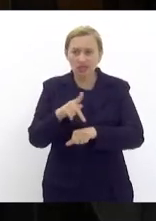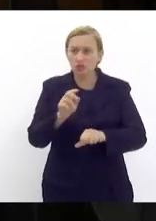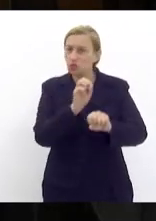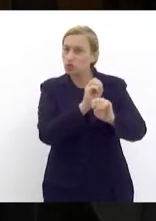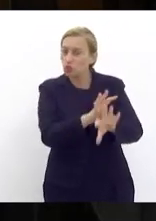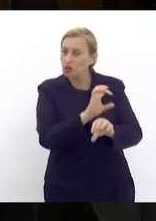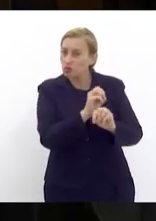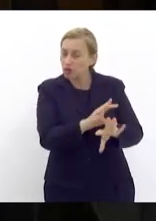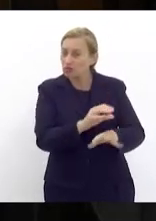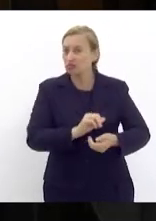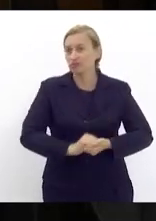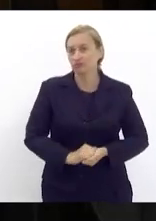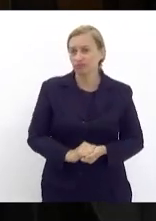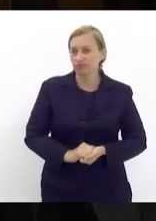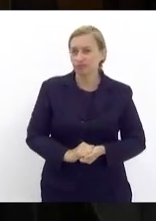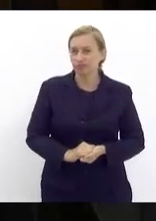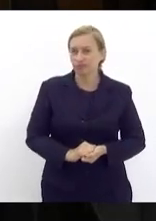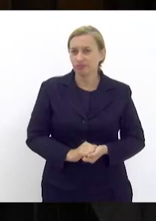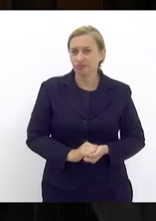educação,